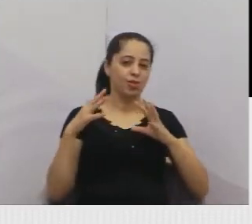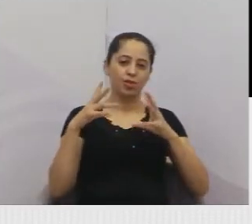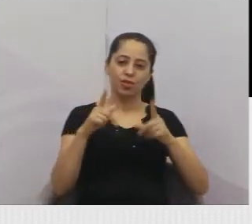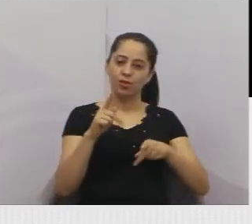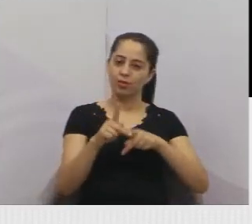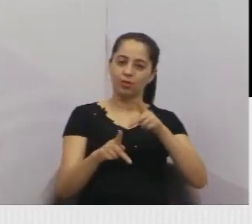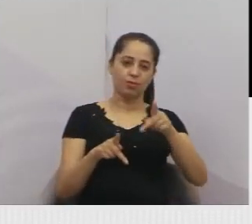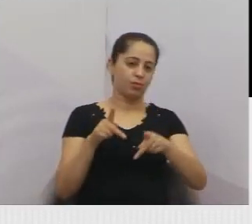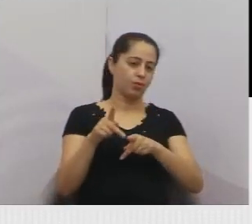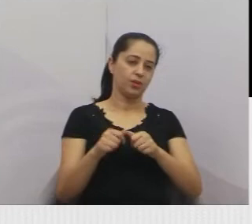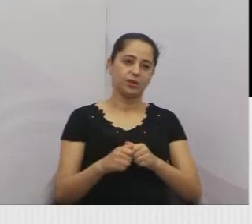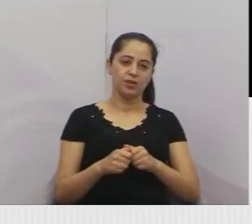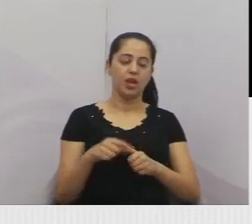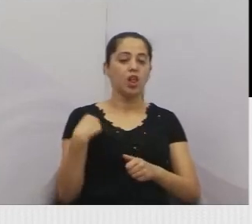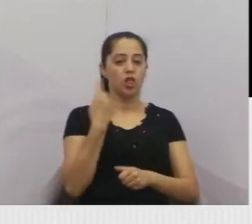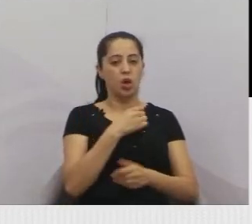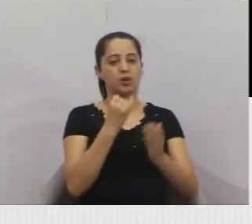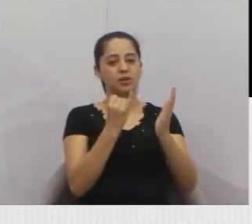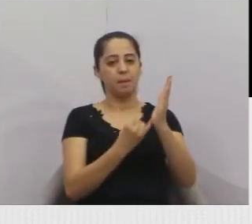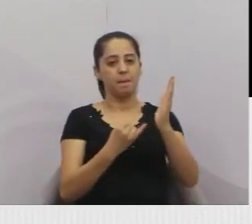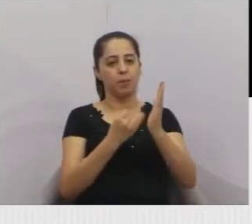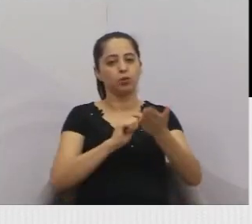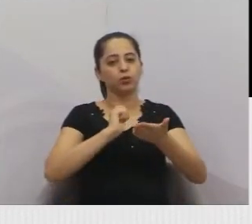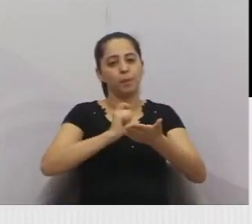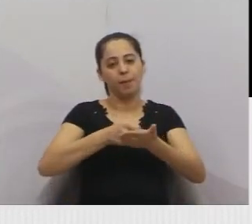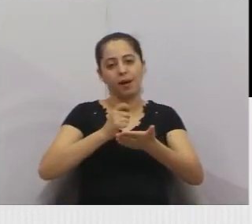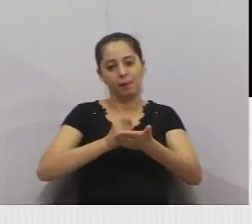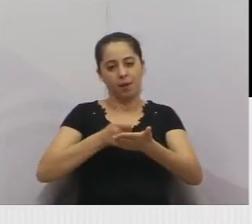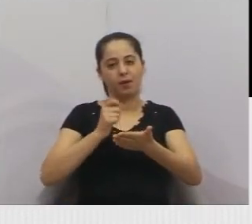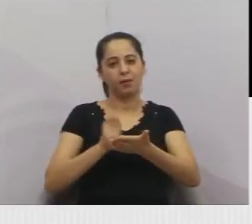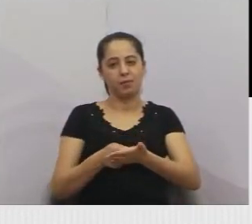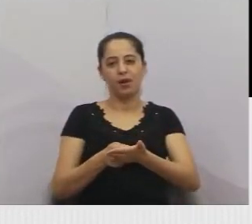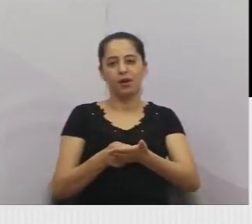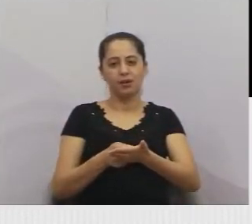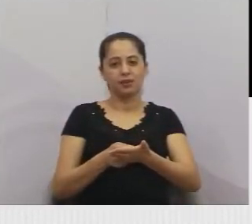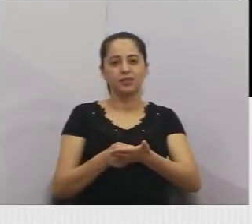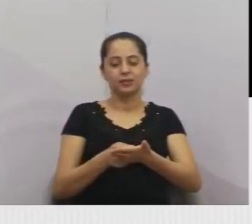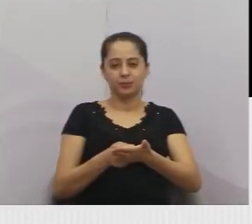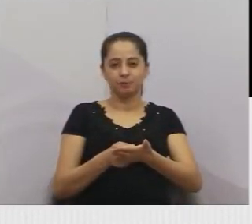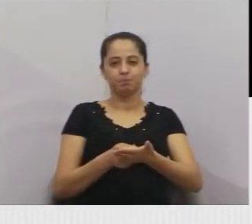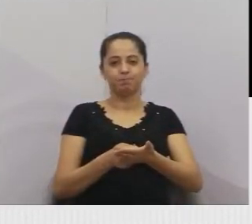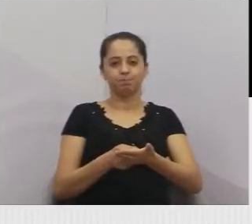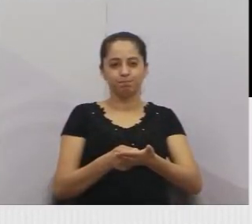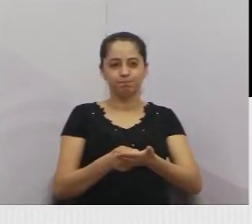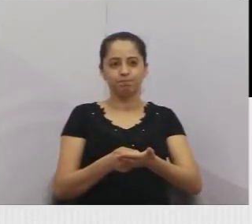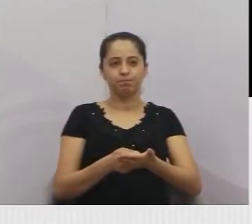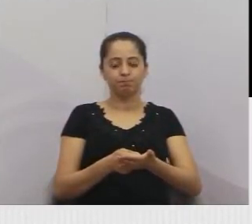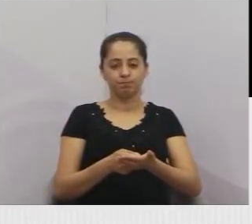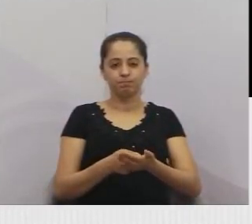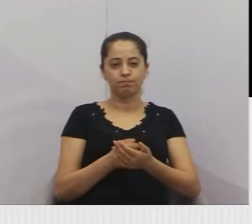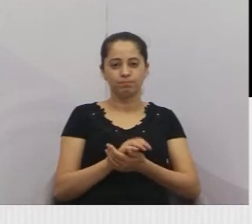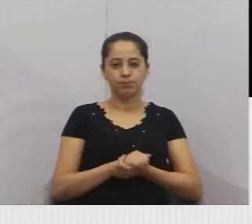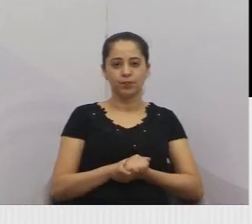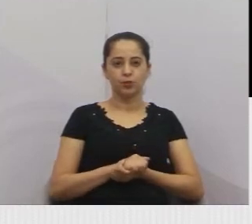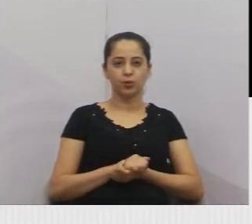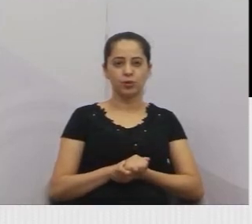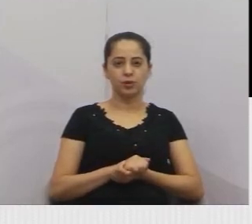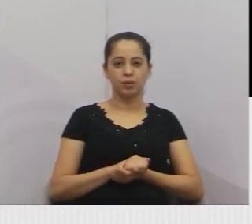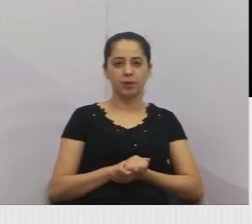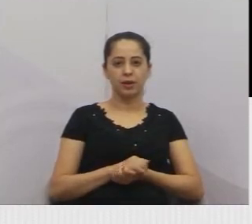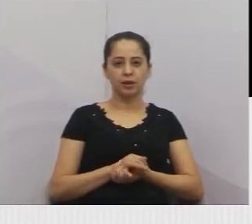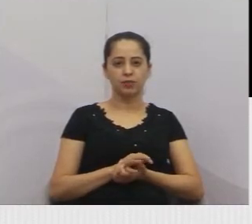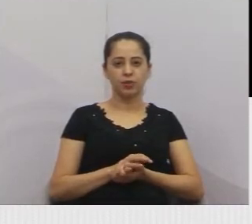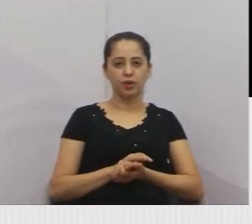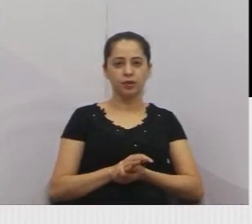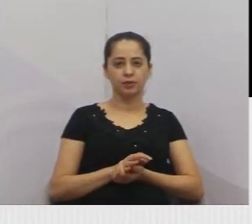prejuízo para nós que pagamos os impostos, um prejuízo inclusive para aqueles que tiveram